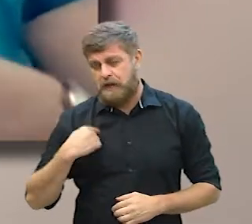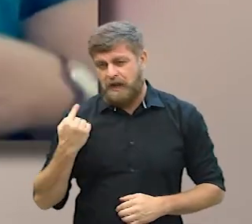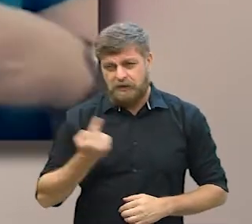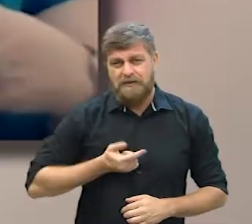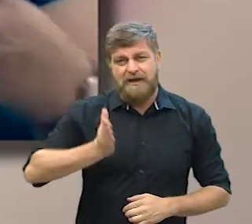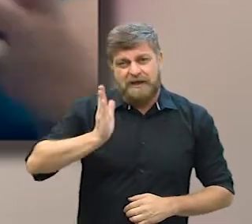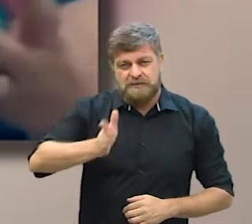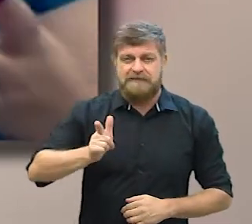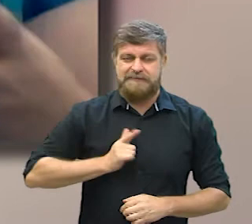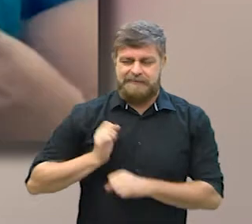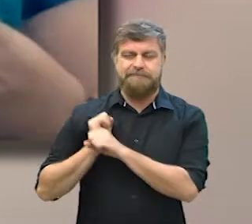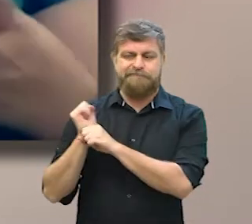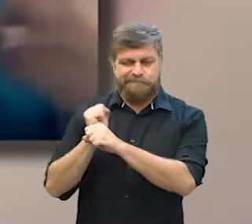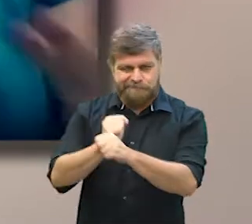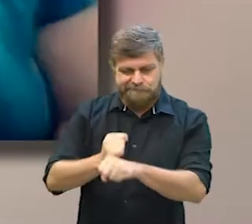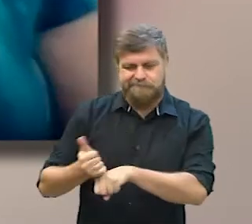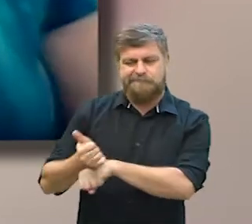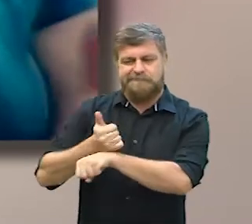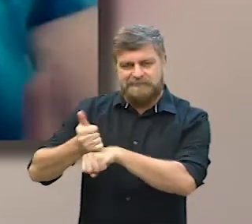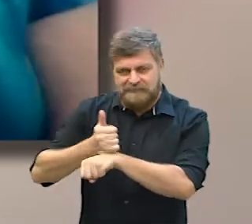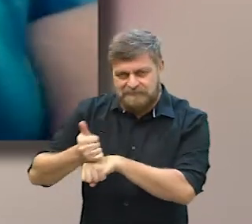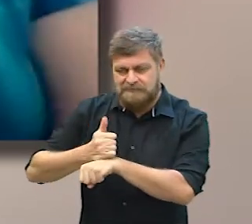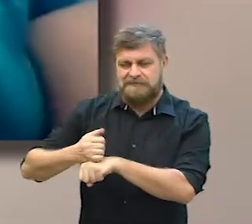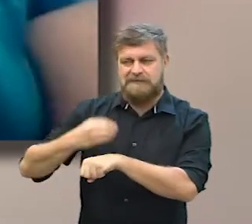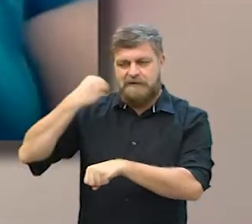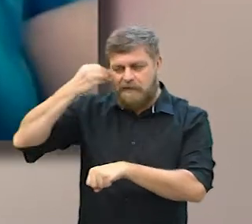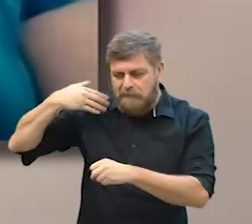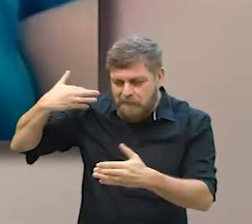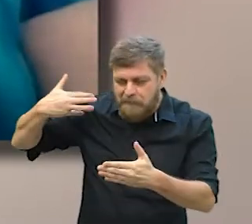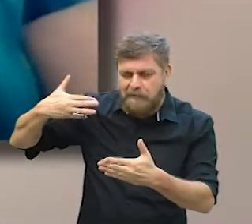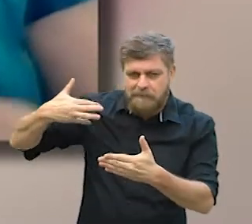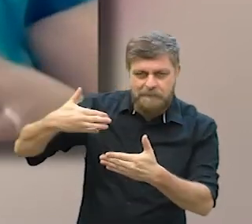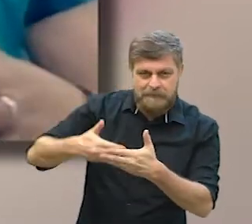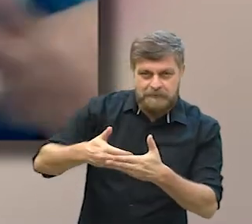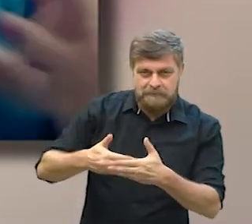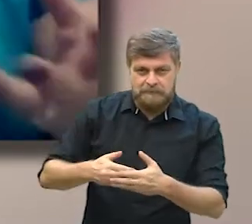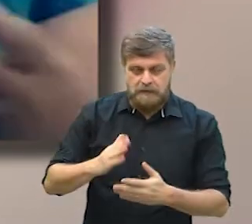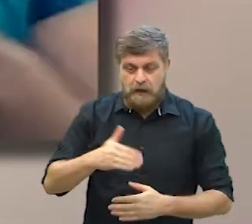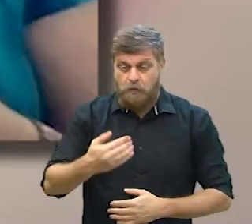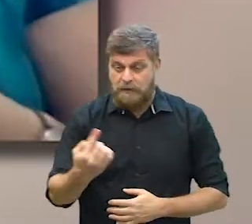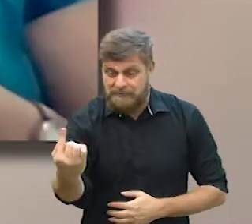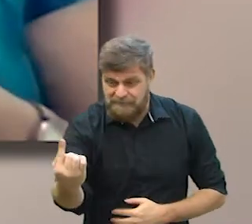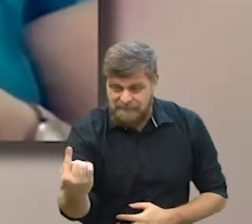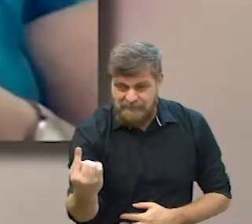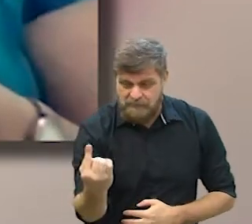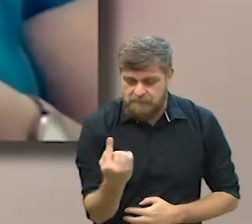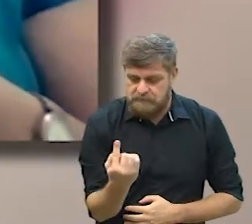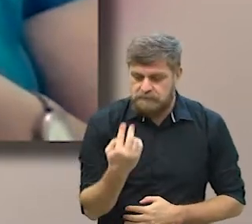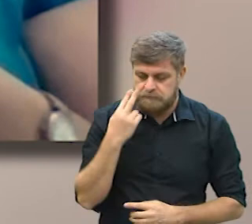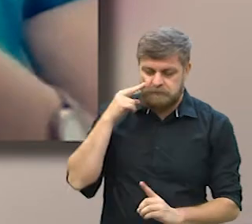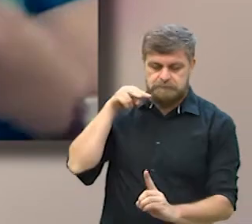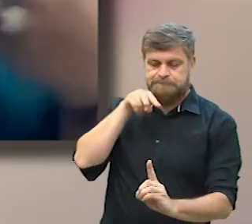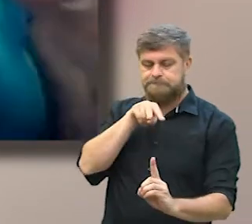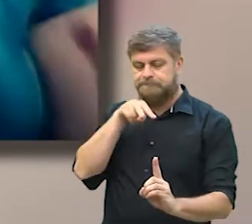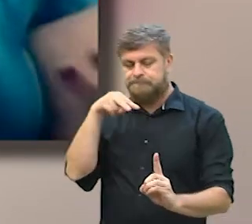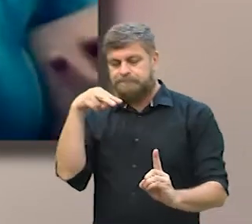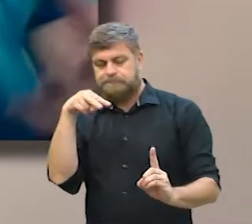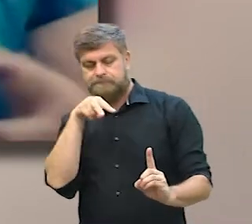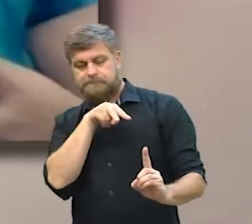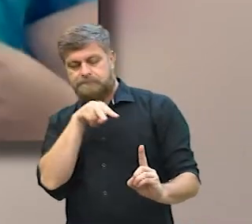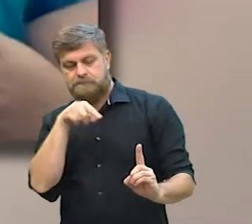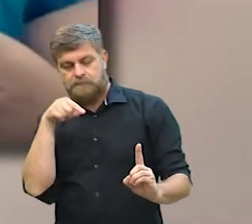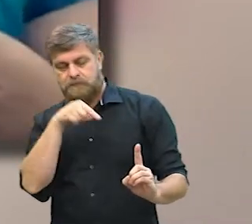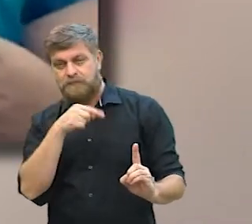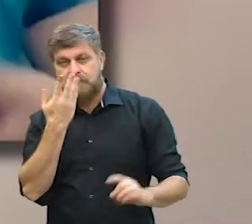né, nós temos já, né, alguns aninhos aí de experiência, quando essa criança vem, de